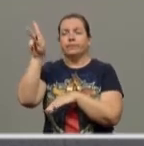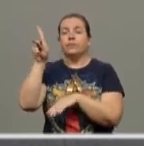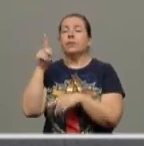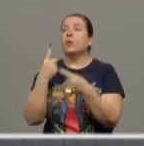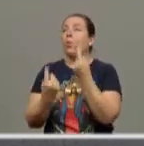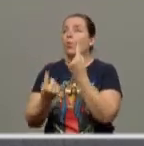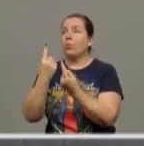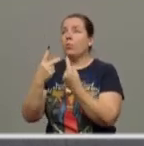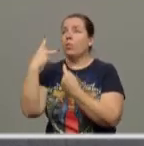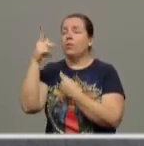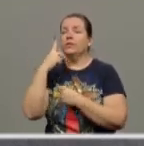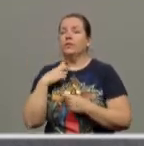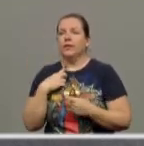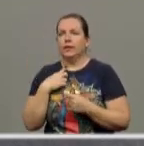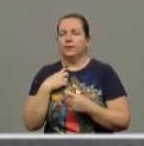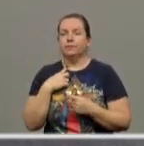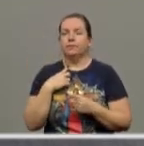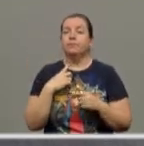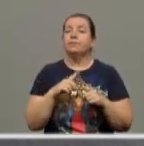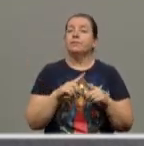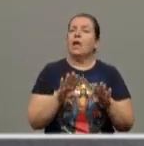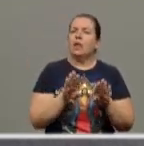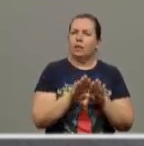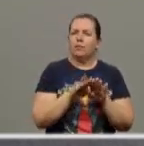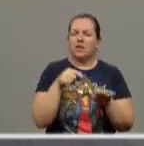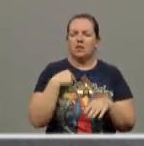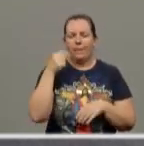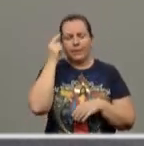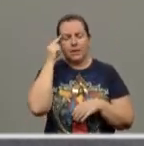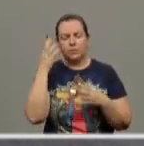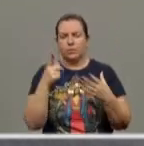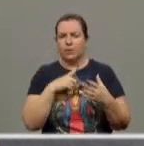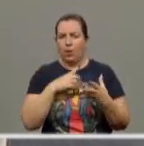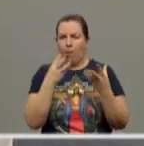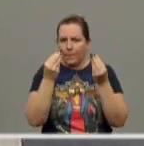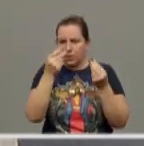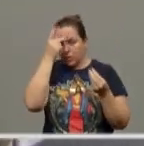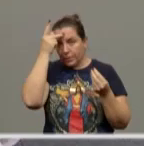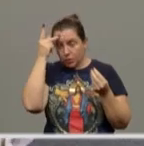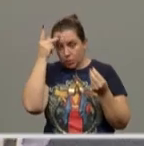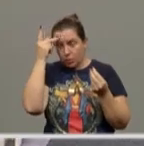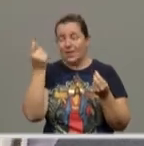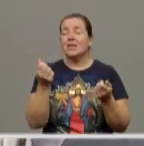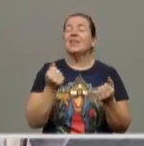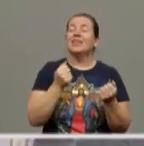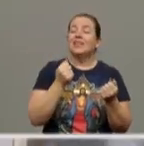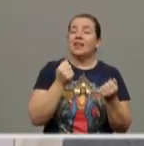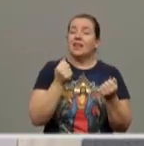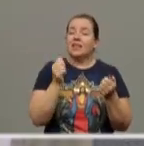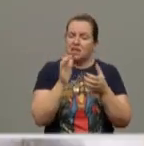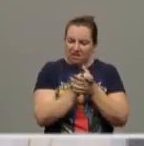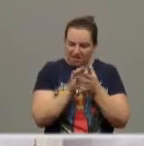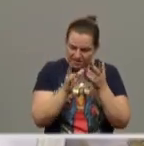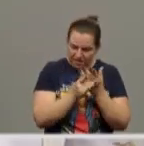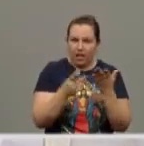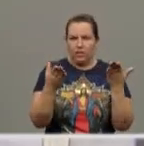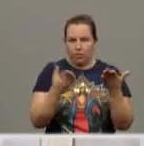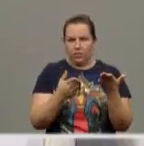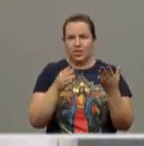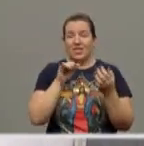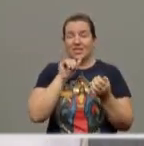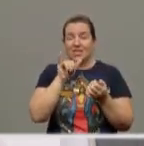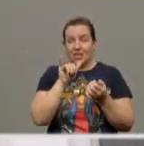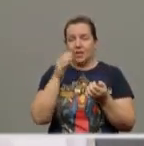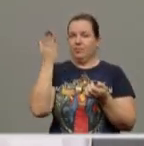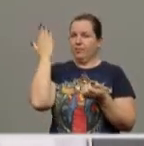gente, hoje, casada, tanto homem quanto mulher, que se tivesse perguntado para Deus, sabe o que é que seria?